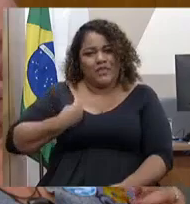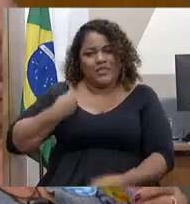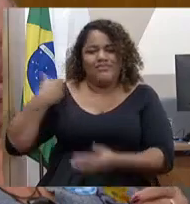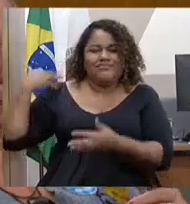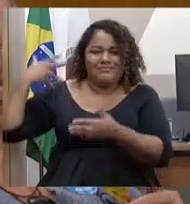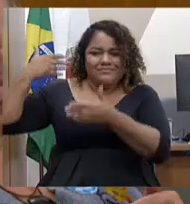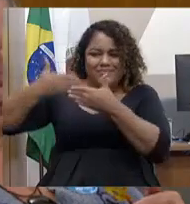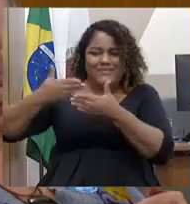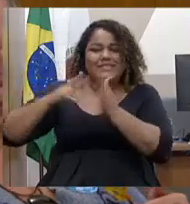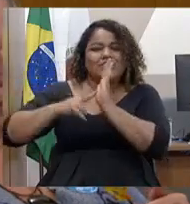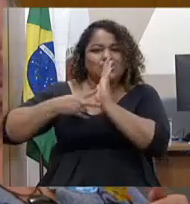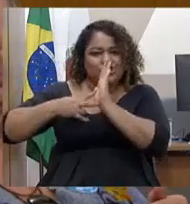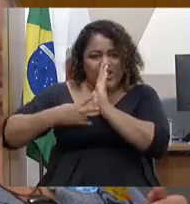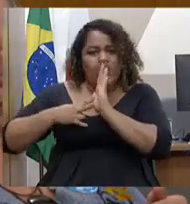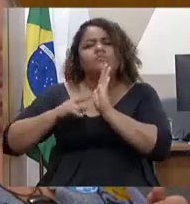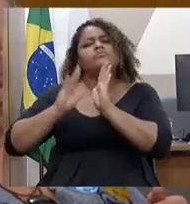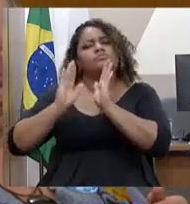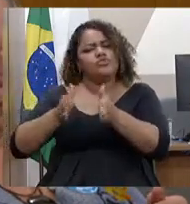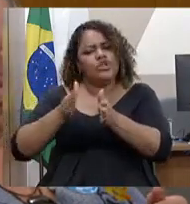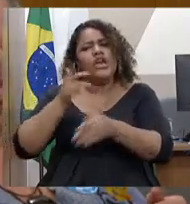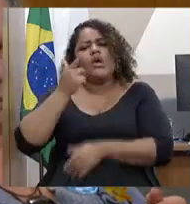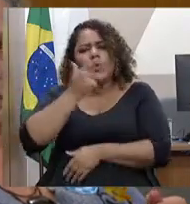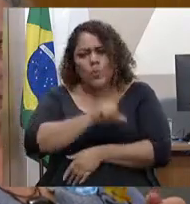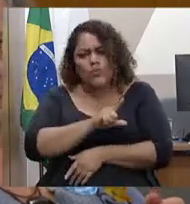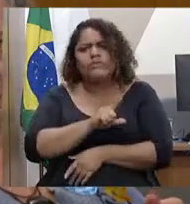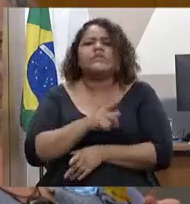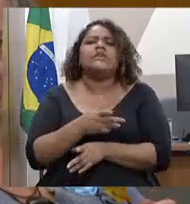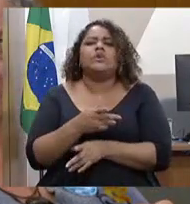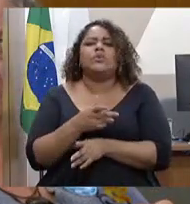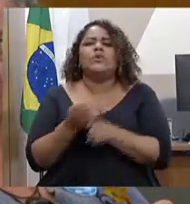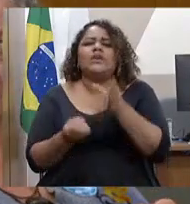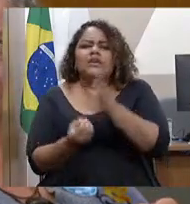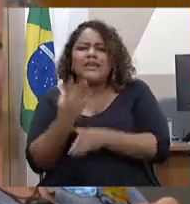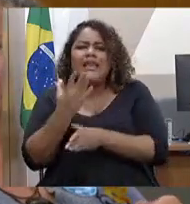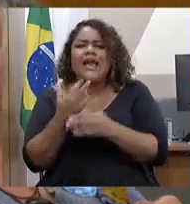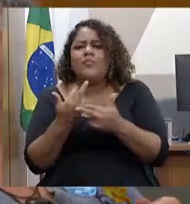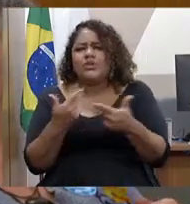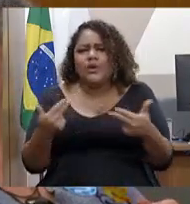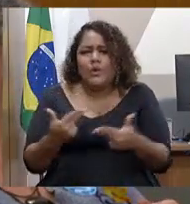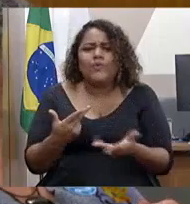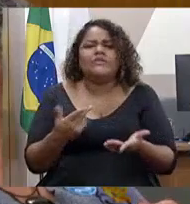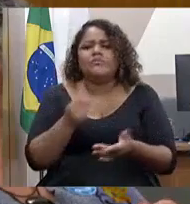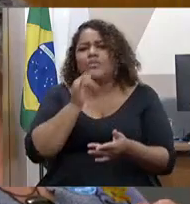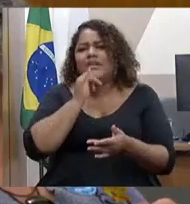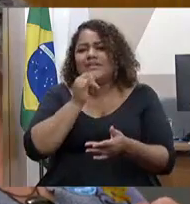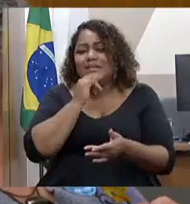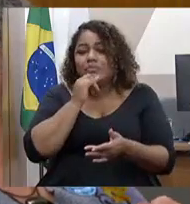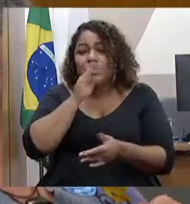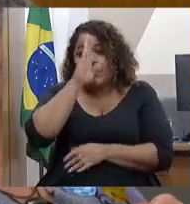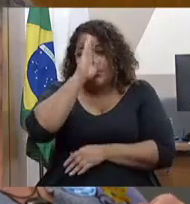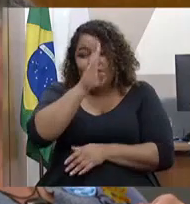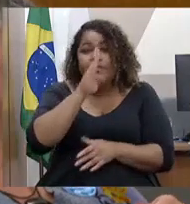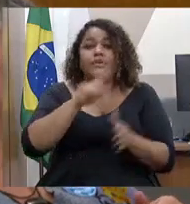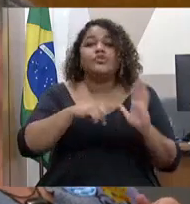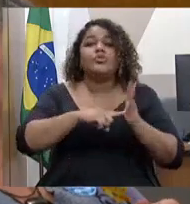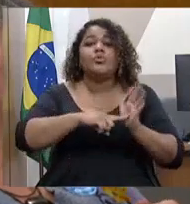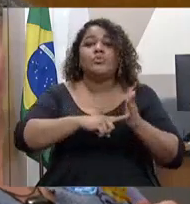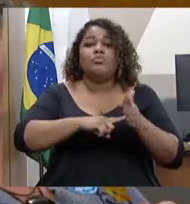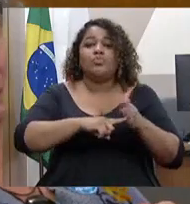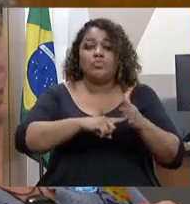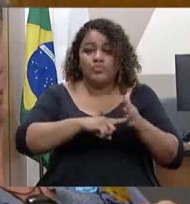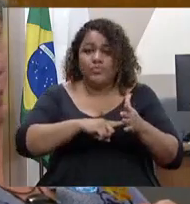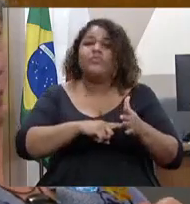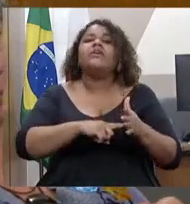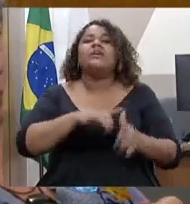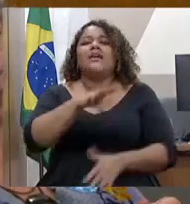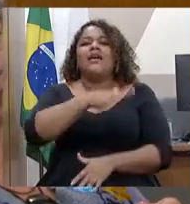de ajustes conduta né para proteção de máquina principalmente acho que esse é o foco na indústria moveleira né